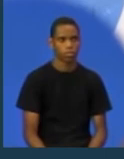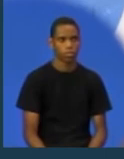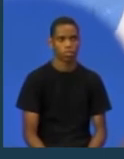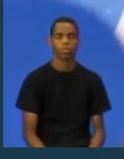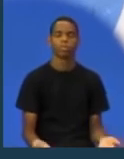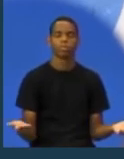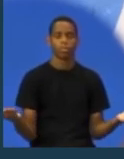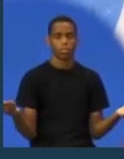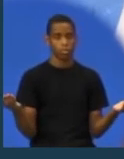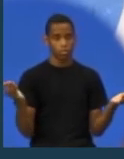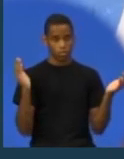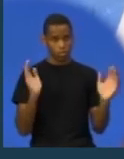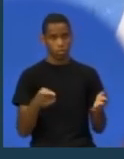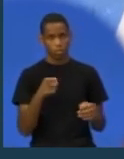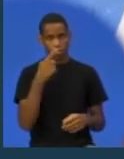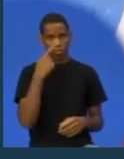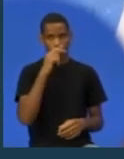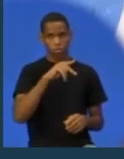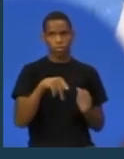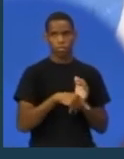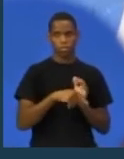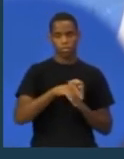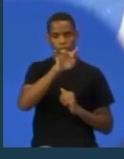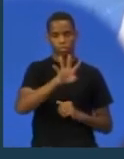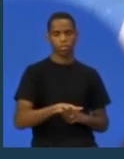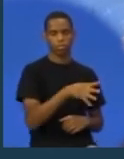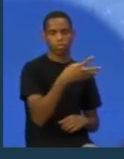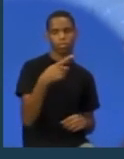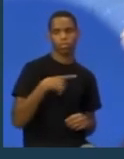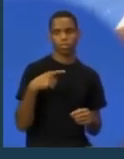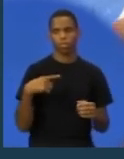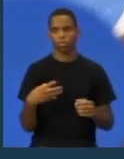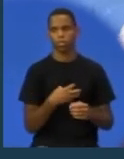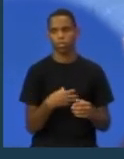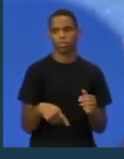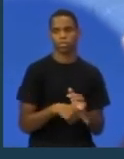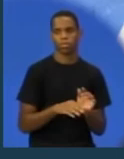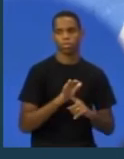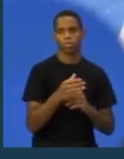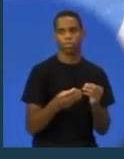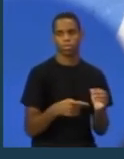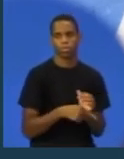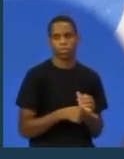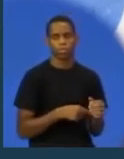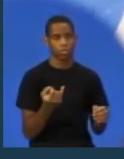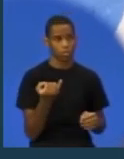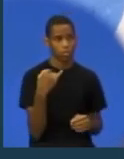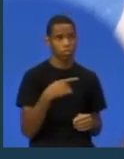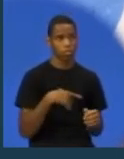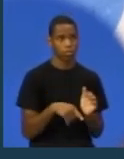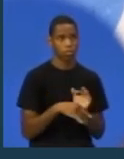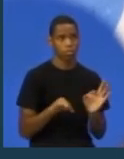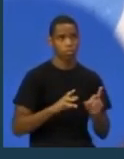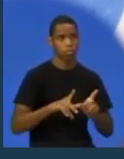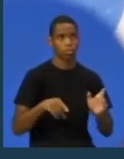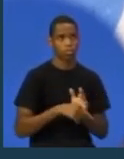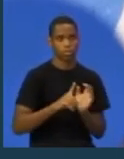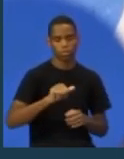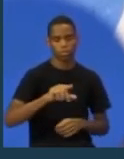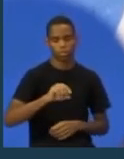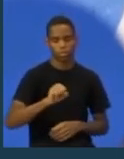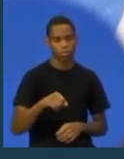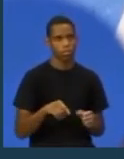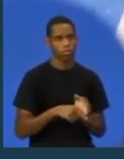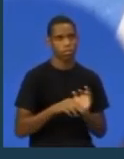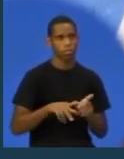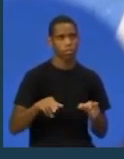Quando você utiliza tabelas, a tabela ela é uma representação muito importante de um conjunto de dados que